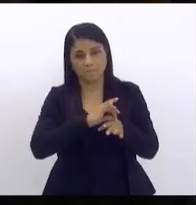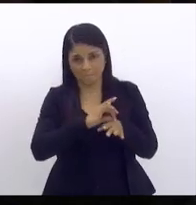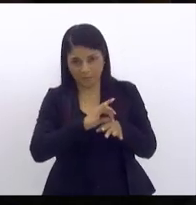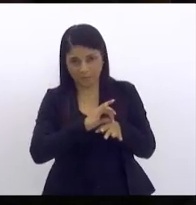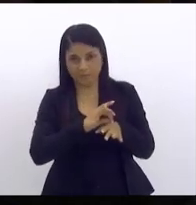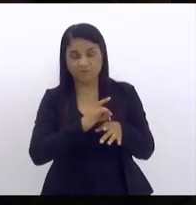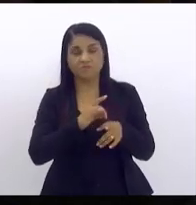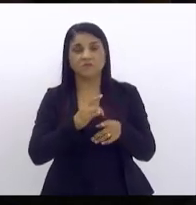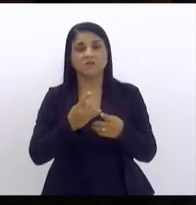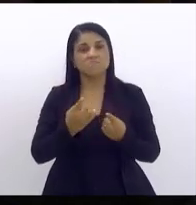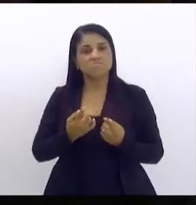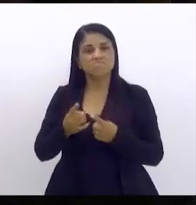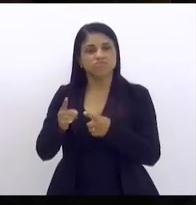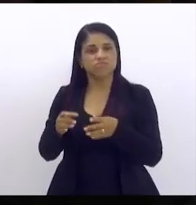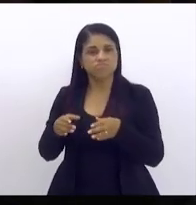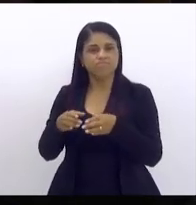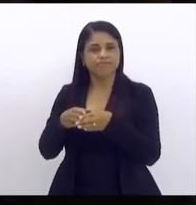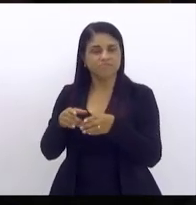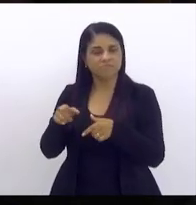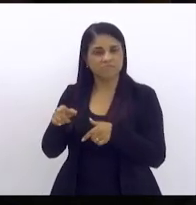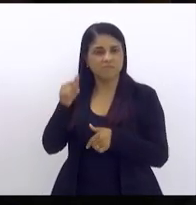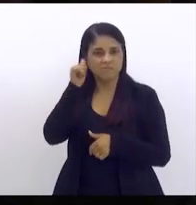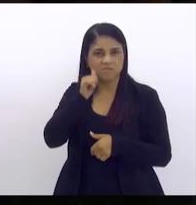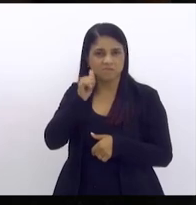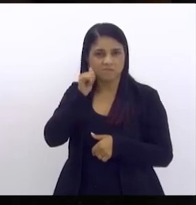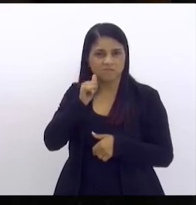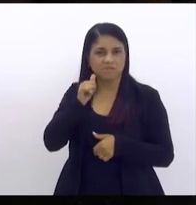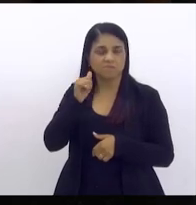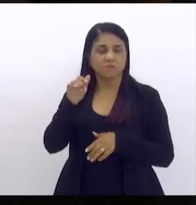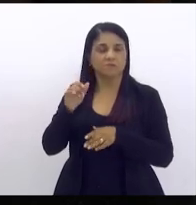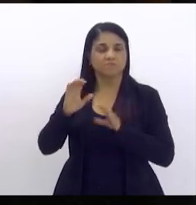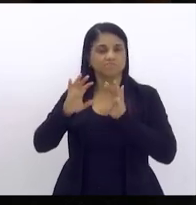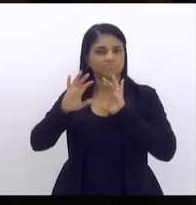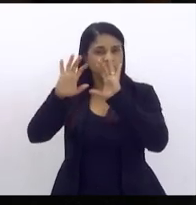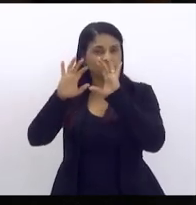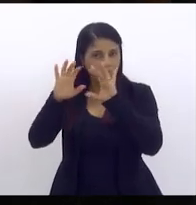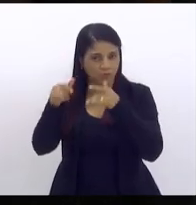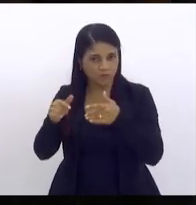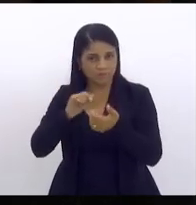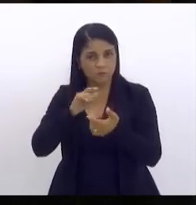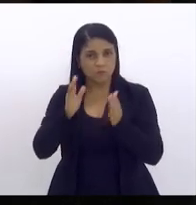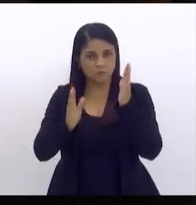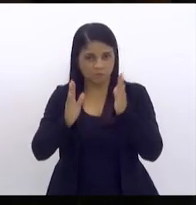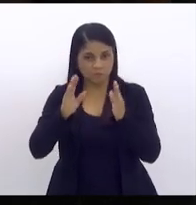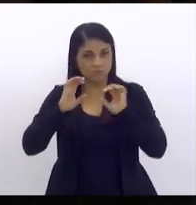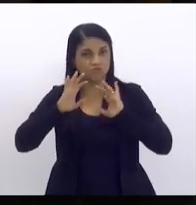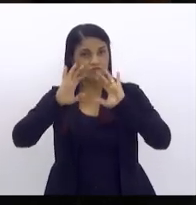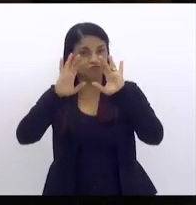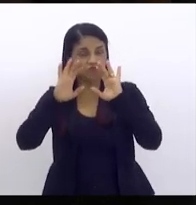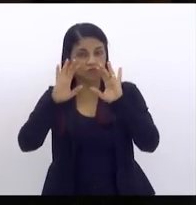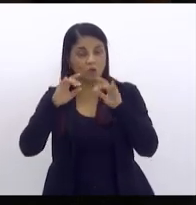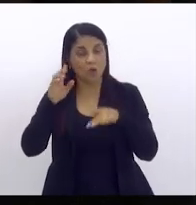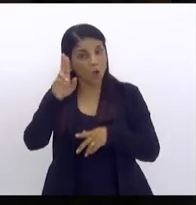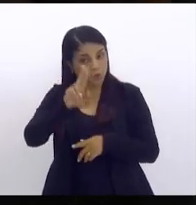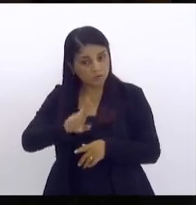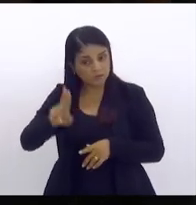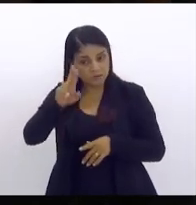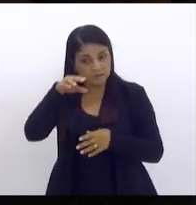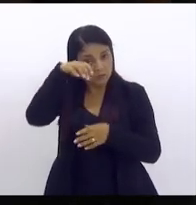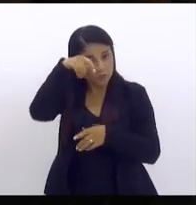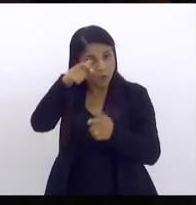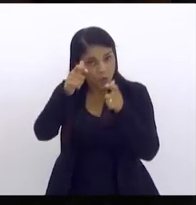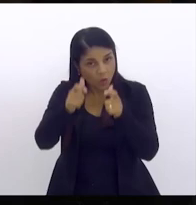durante um jogo de vôlei. É importante dizer que a universidade é um lugar de ensino, é um